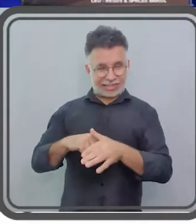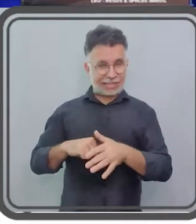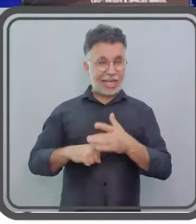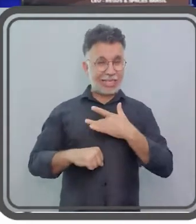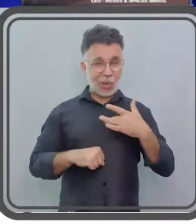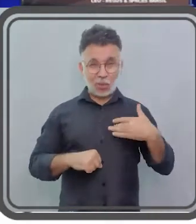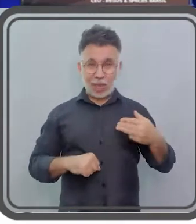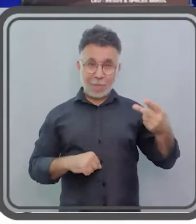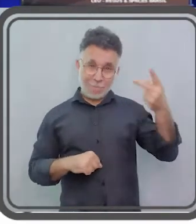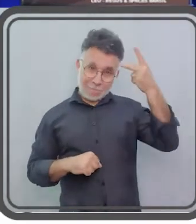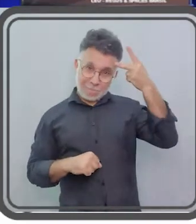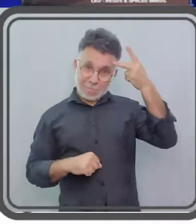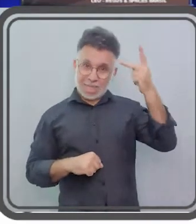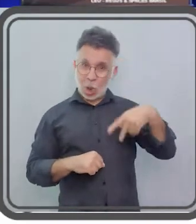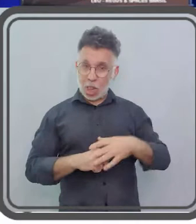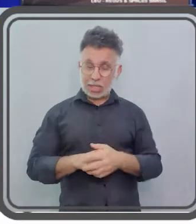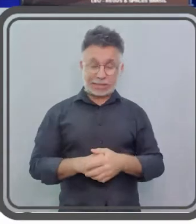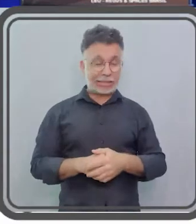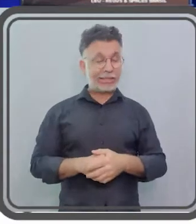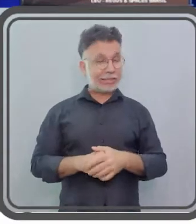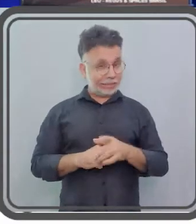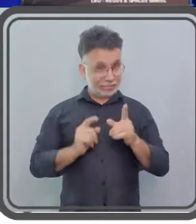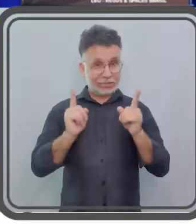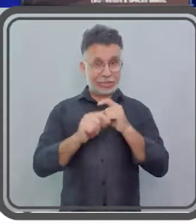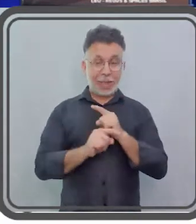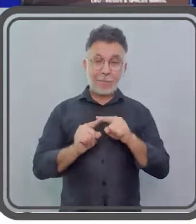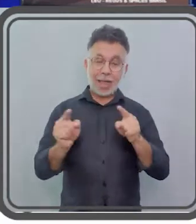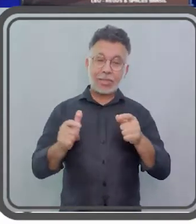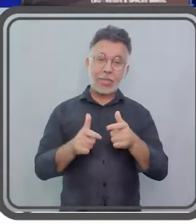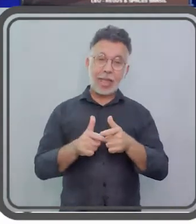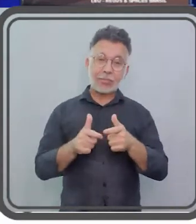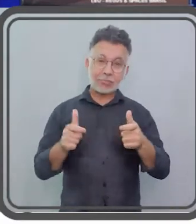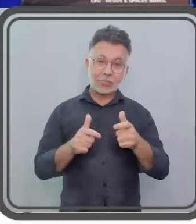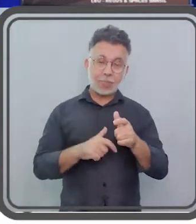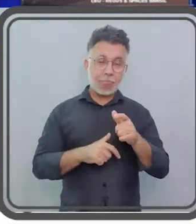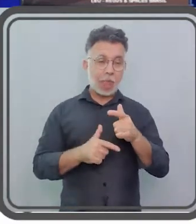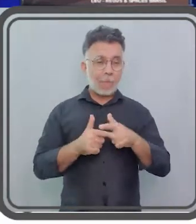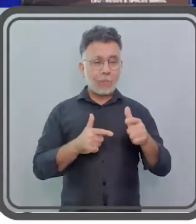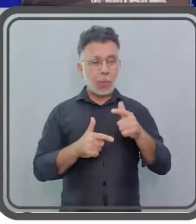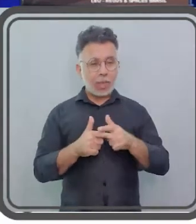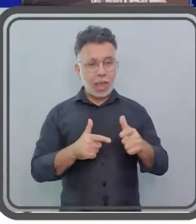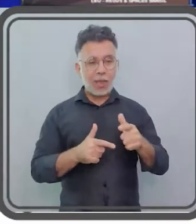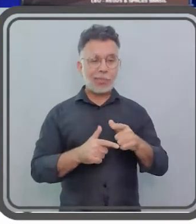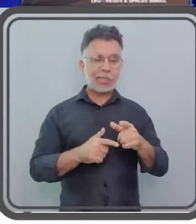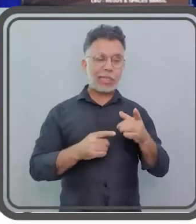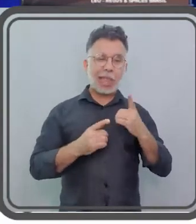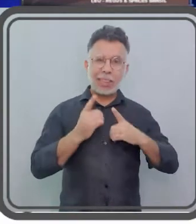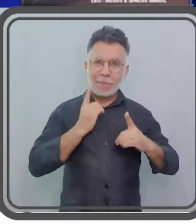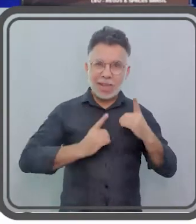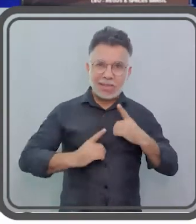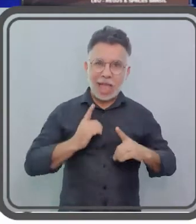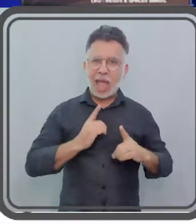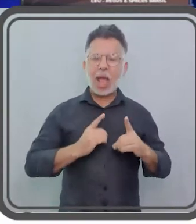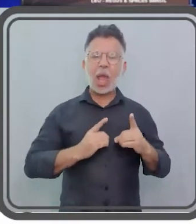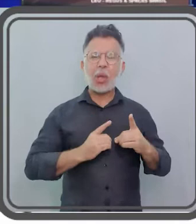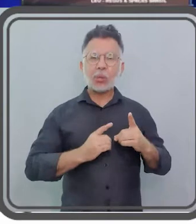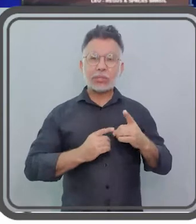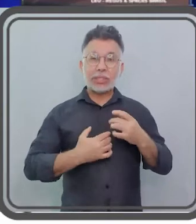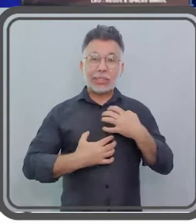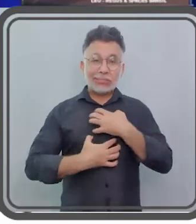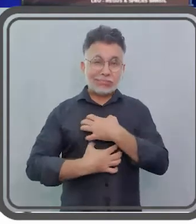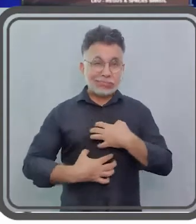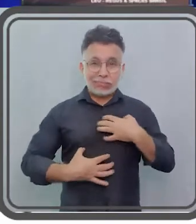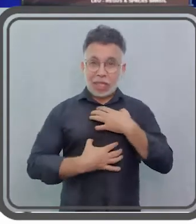psicológica está de moda, não? Mas muitas vezes problemas de depressão, ansiedade, problemas de sono,